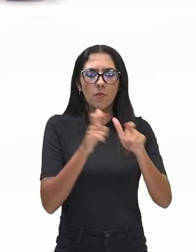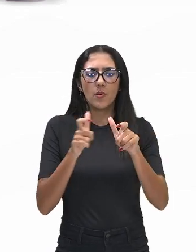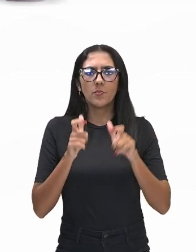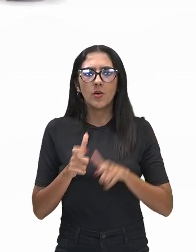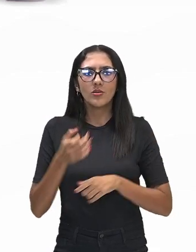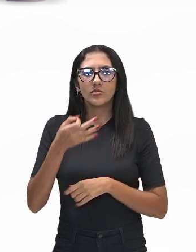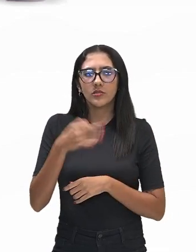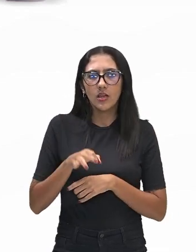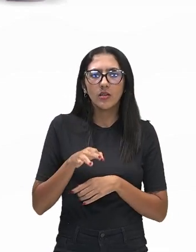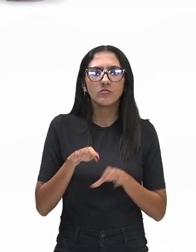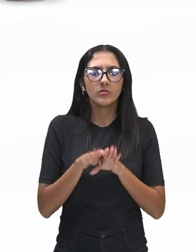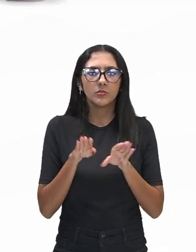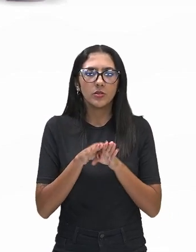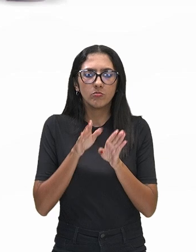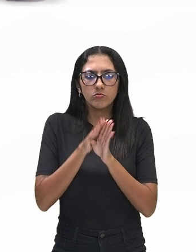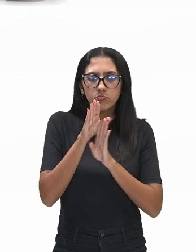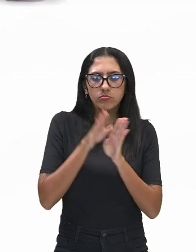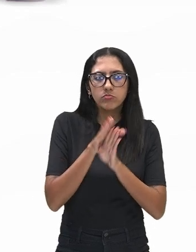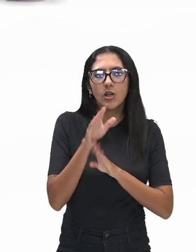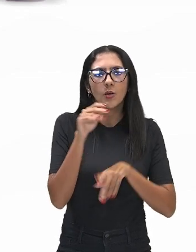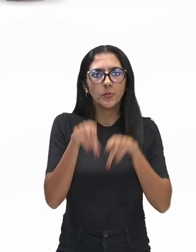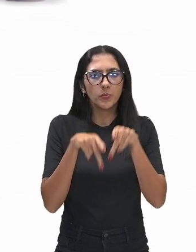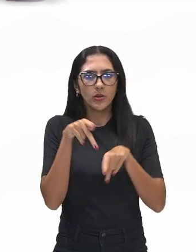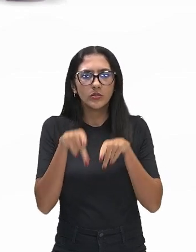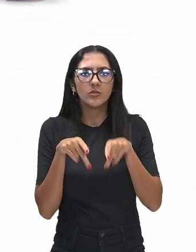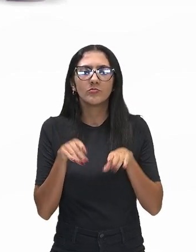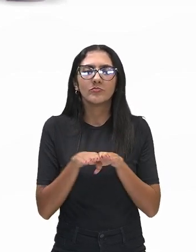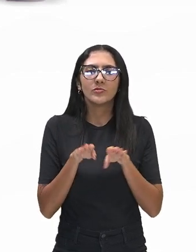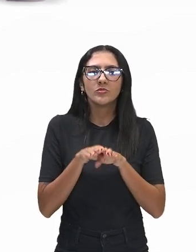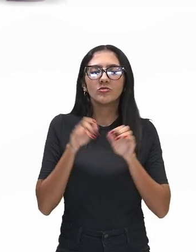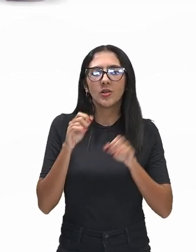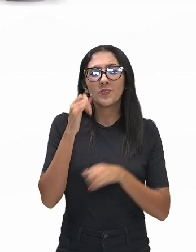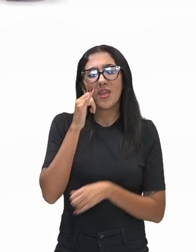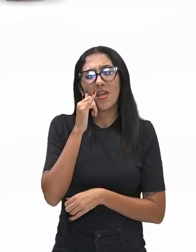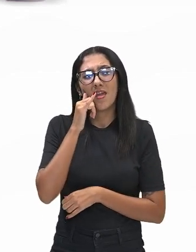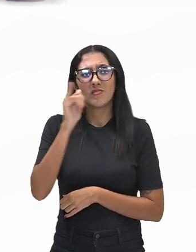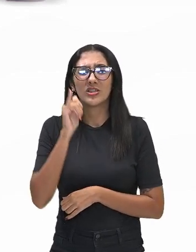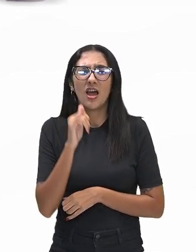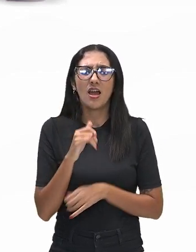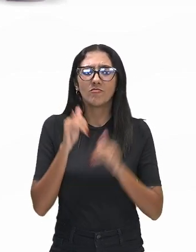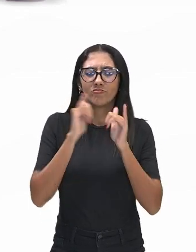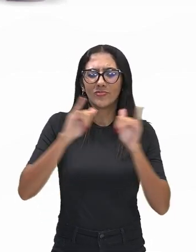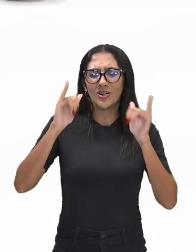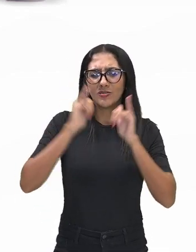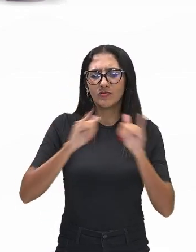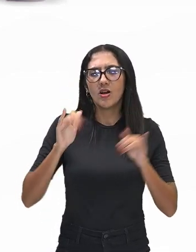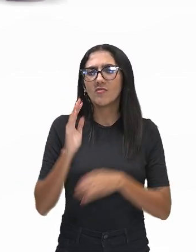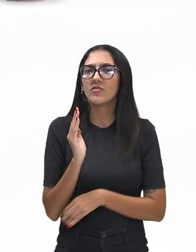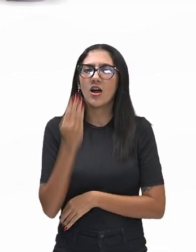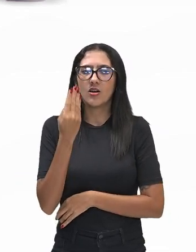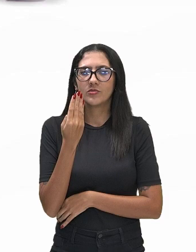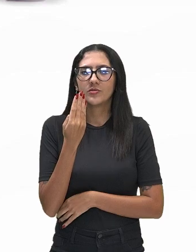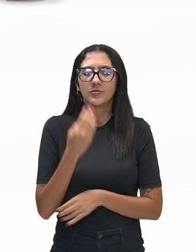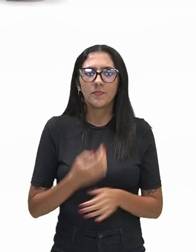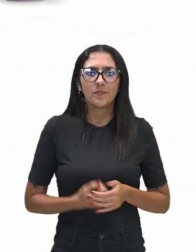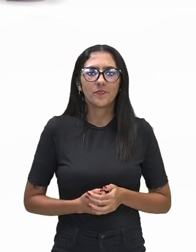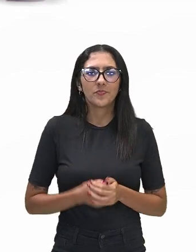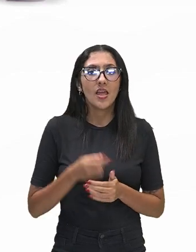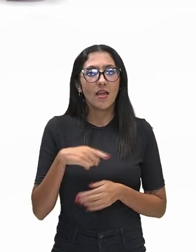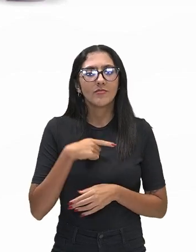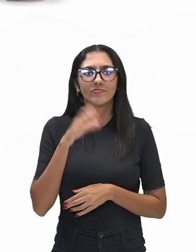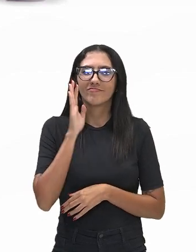distribuição, conscientização da população e o combate à desinformação e fake news. Esses são os